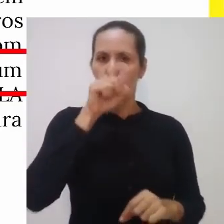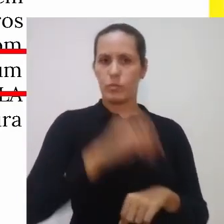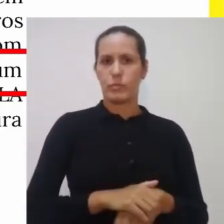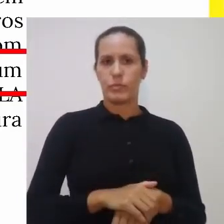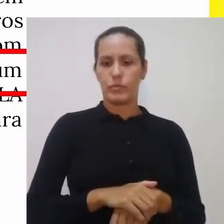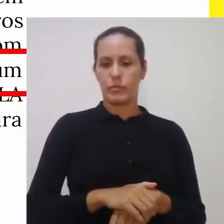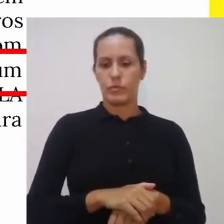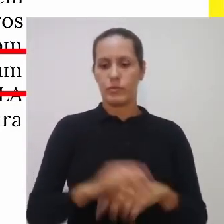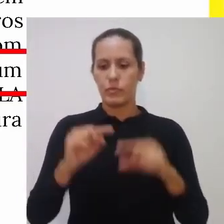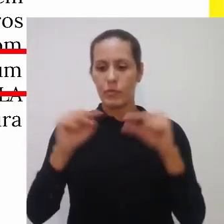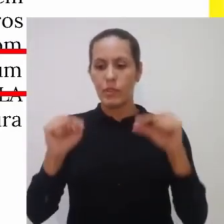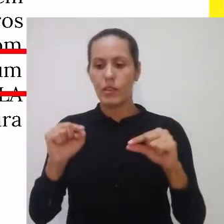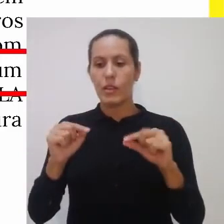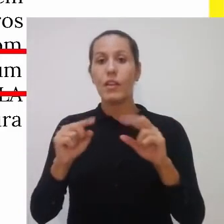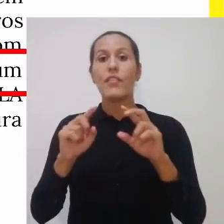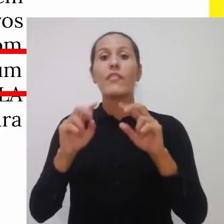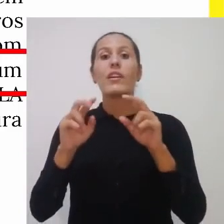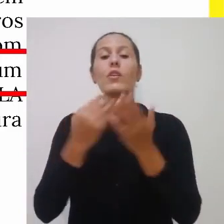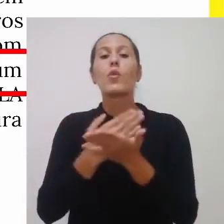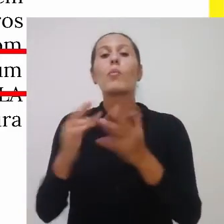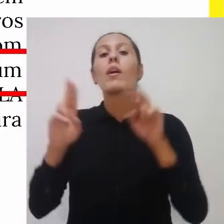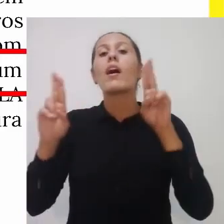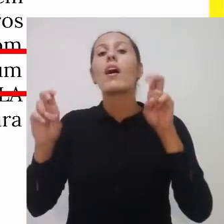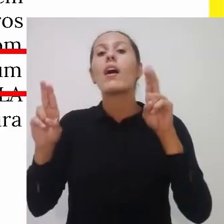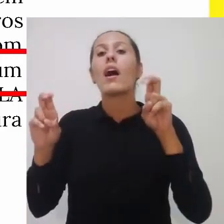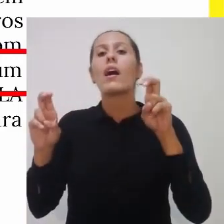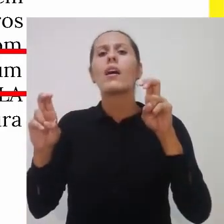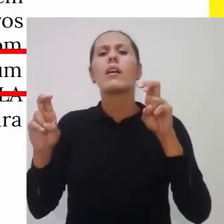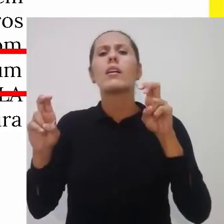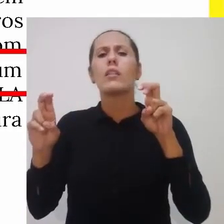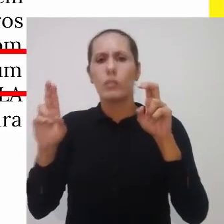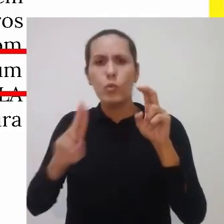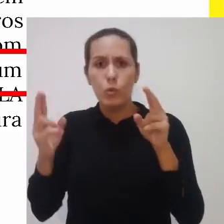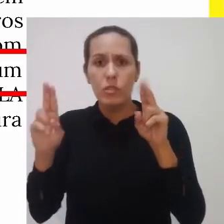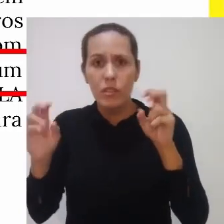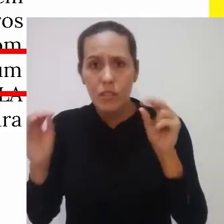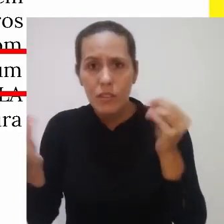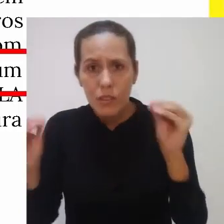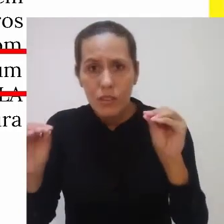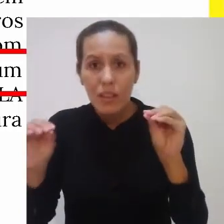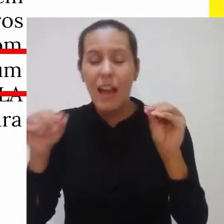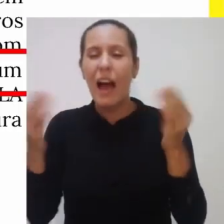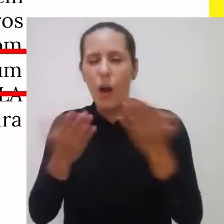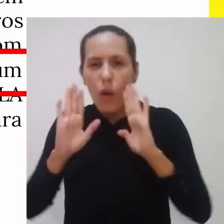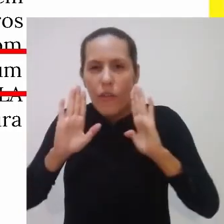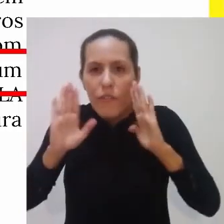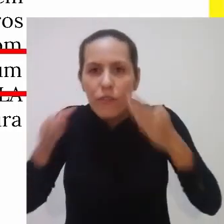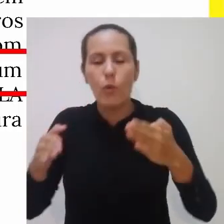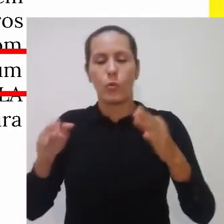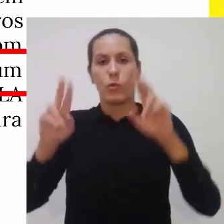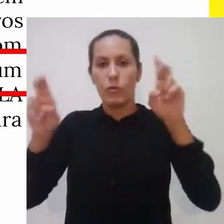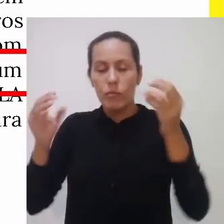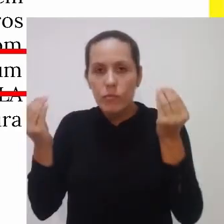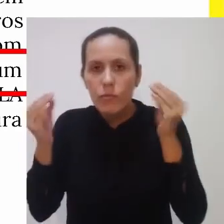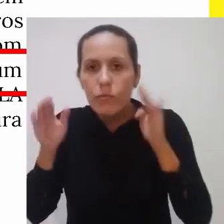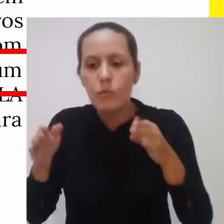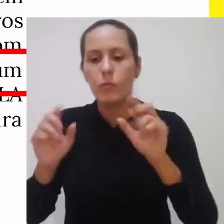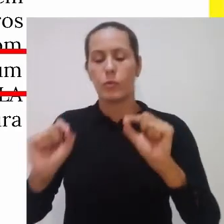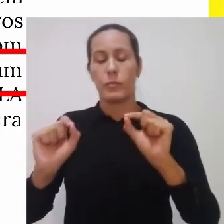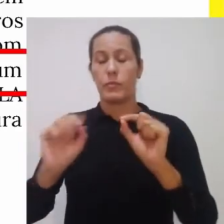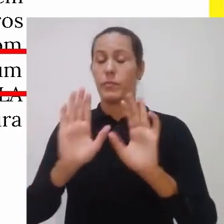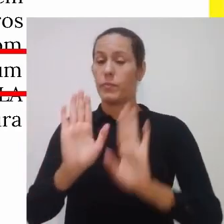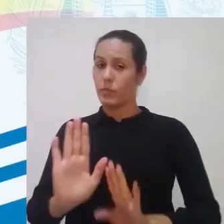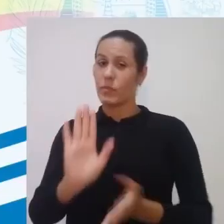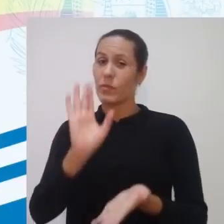bruxo. Vem com o sinal de aspas, certo? É sobre esse sinal de aspas que a gente vai falar